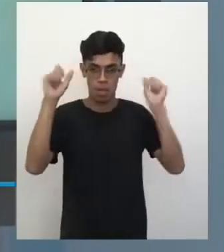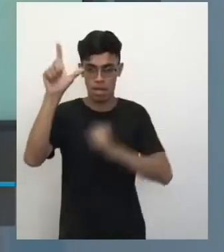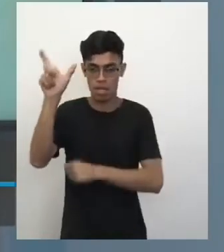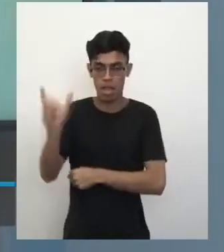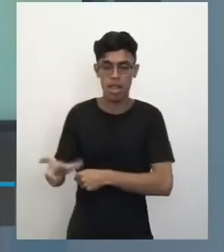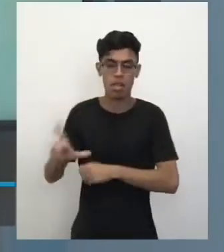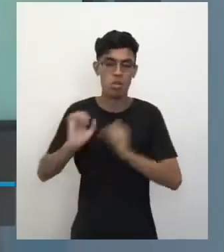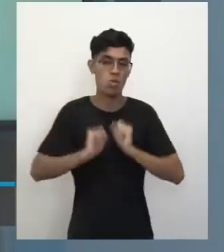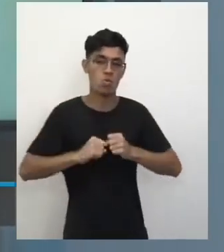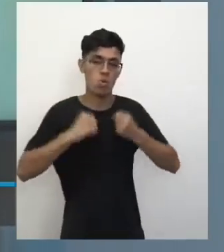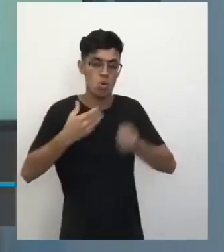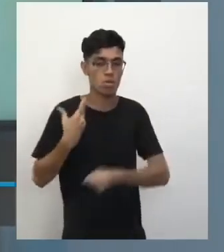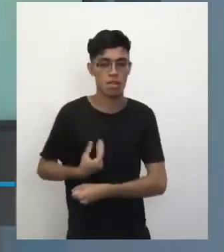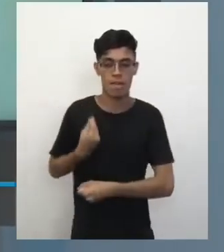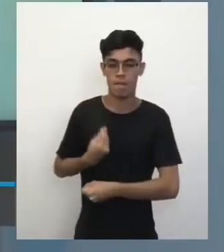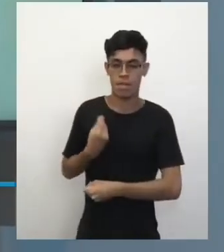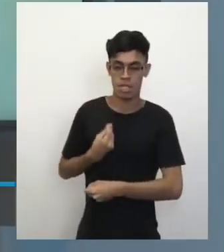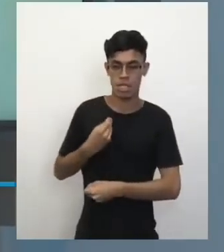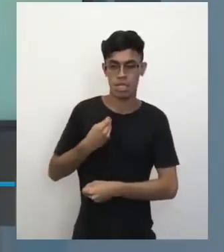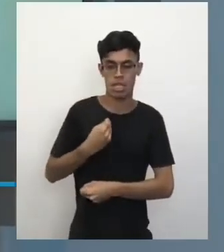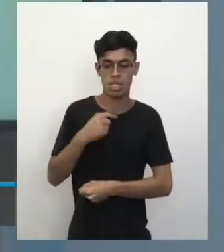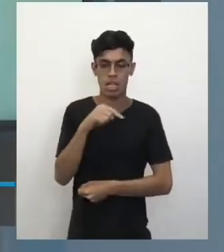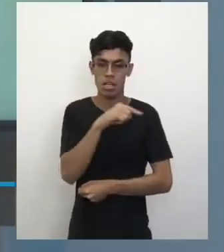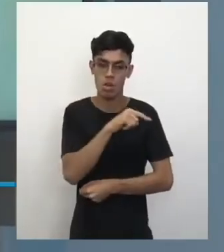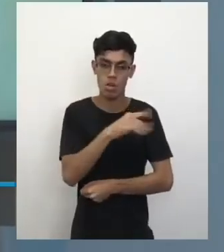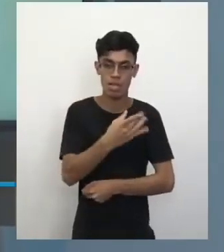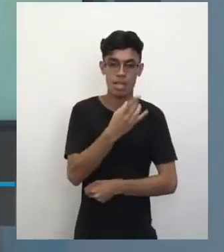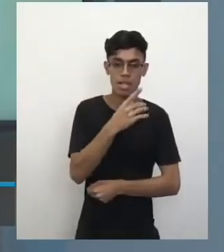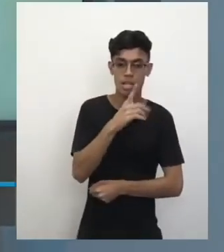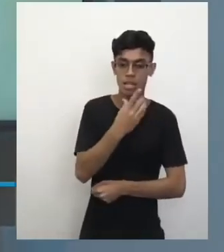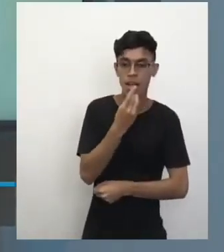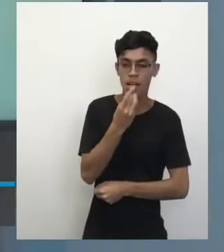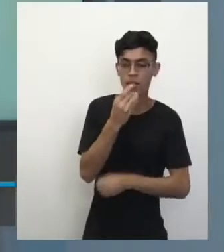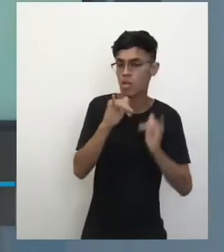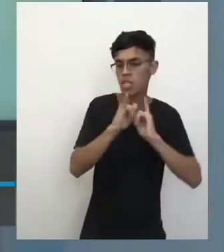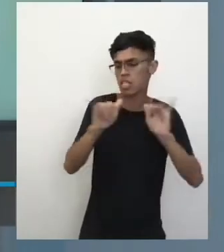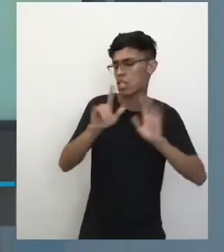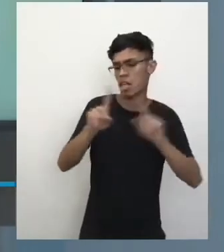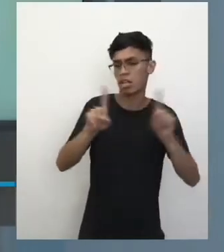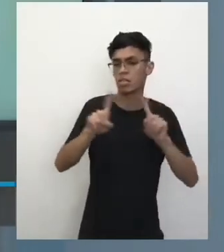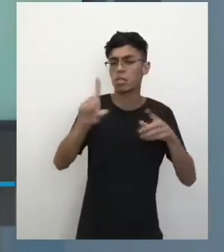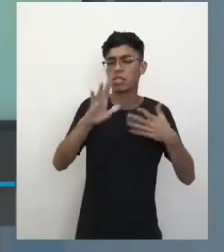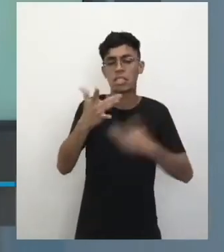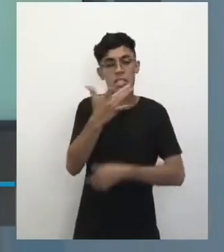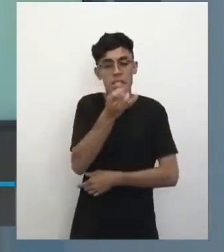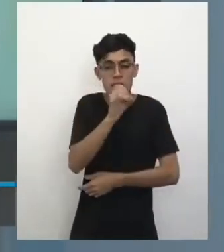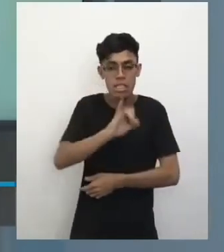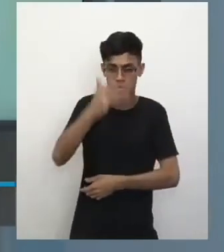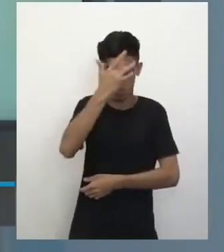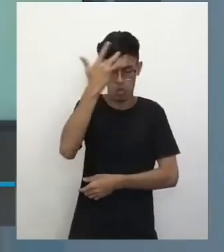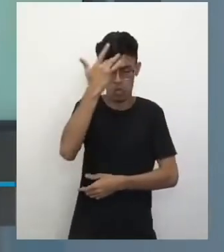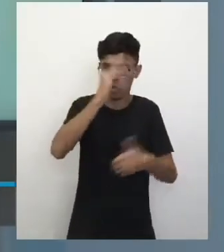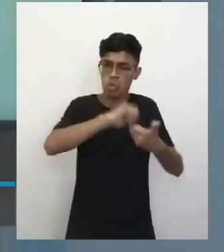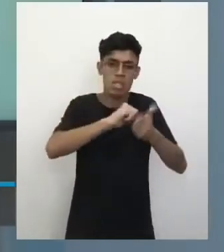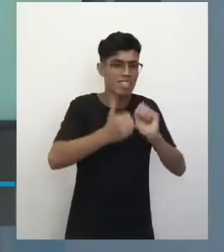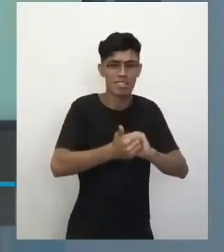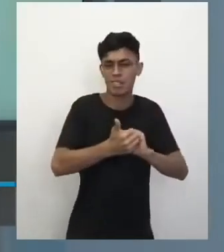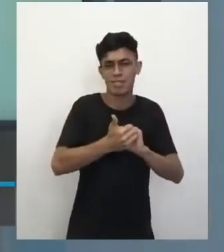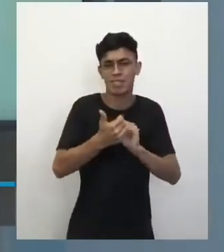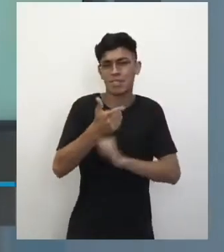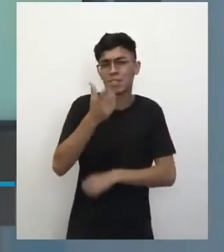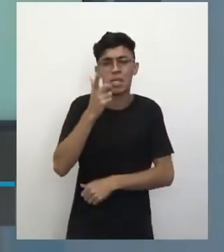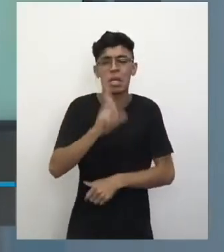ser vivo, o Darwin já falava que não, que era uma seleção natural. O cara que não estava adaptado, ele não conseguia levar a sua genética, tudo